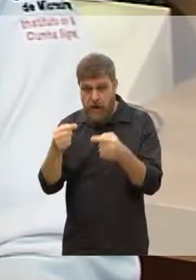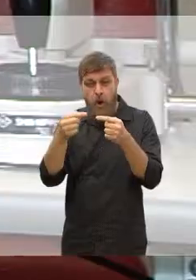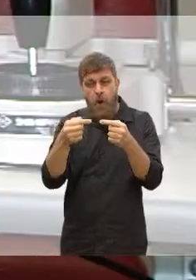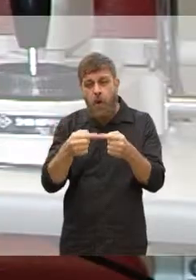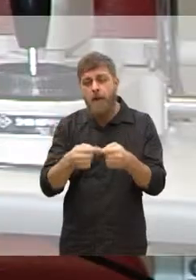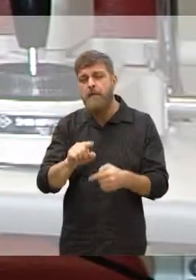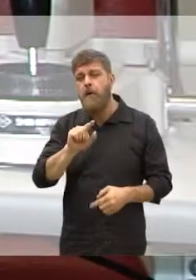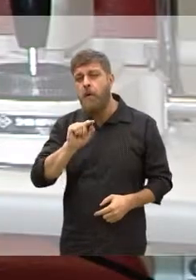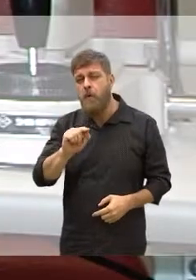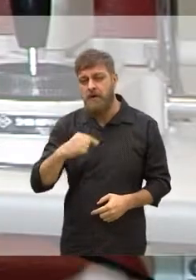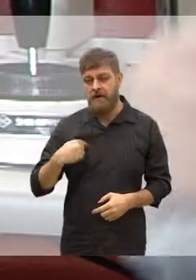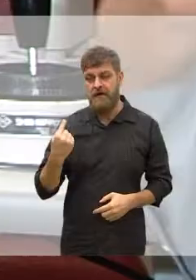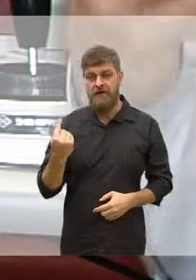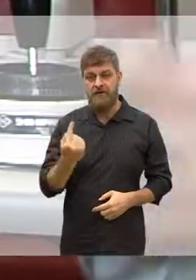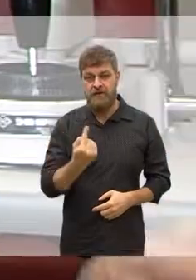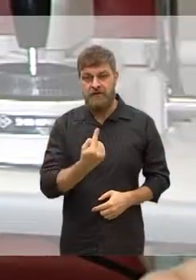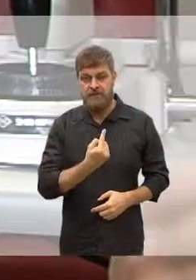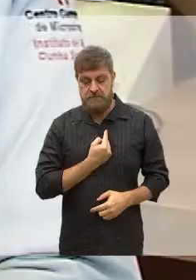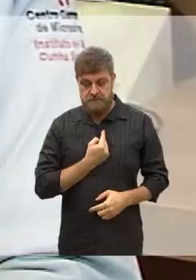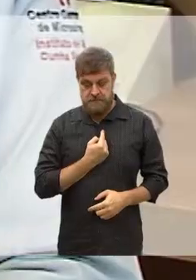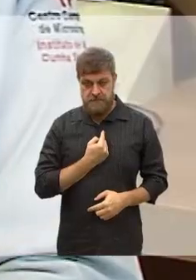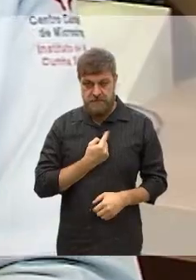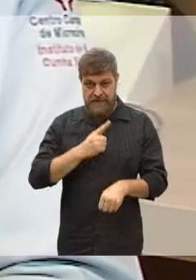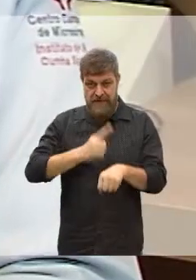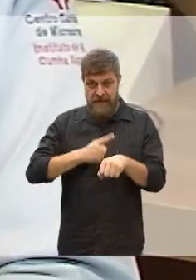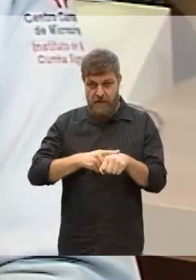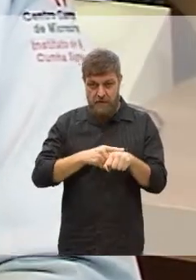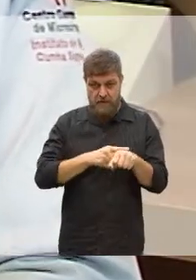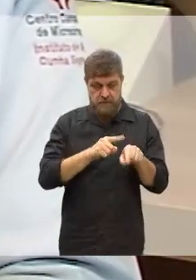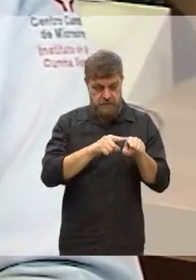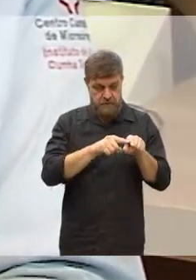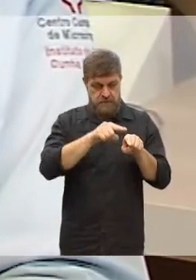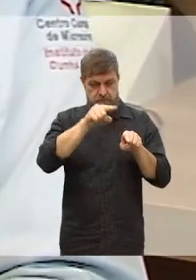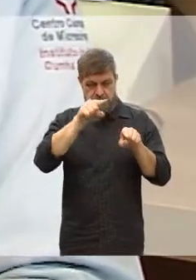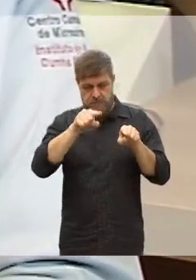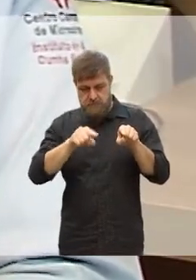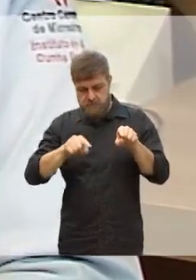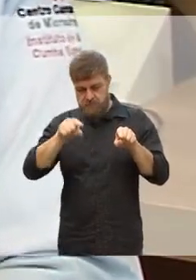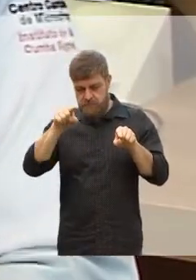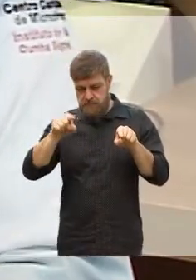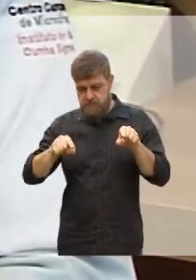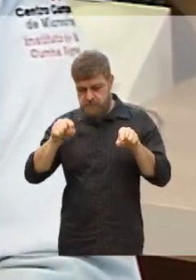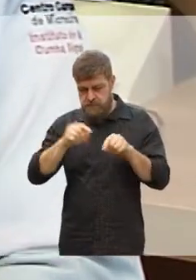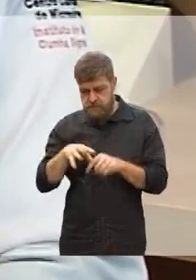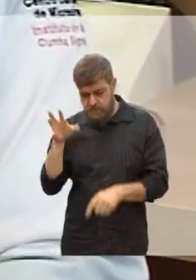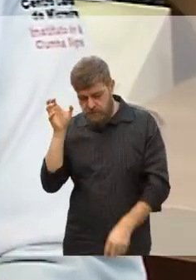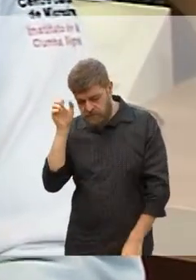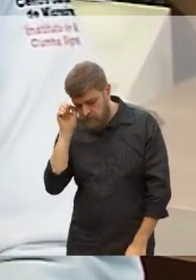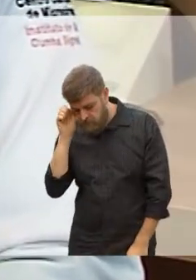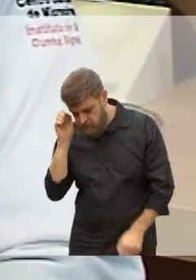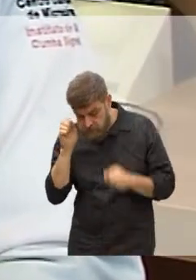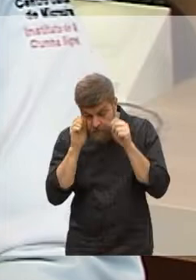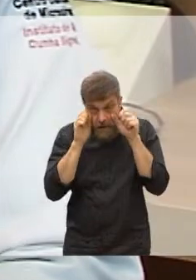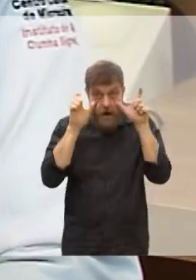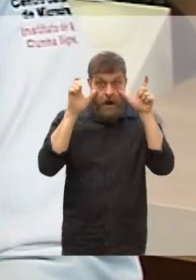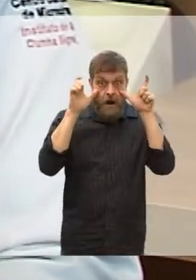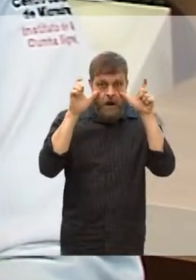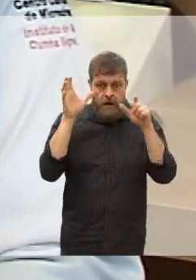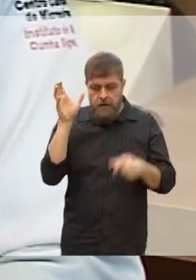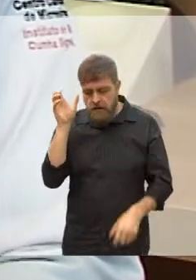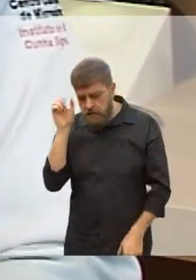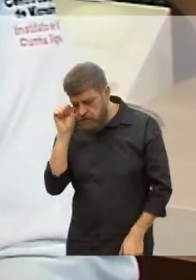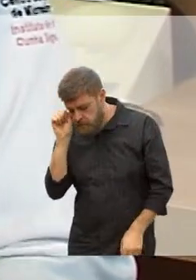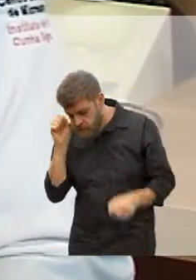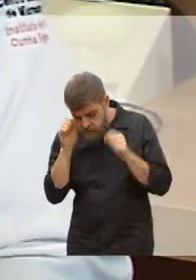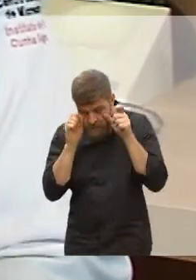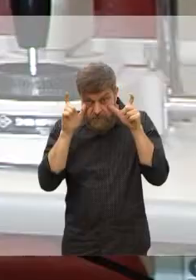com o nosso ritmo circadiano, o nosso ritmo de sono e vigília. E nós utilizando